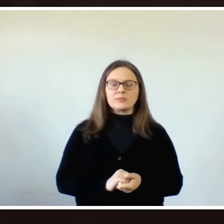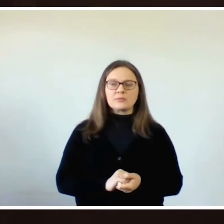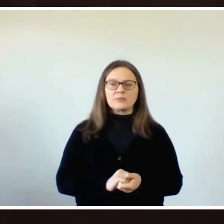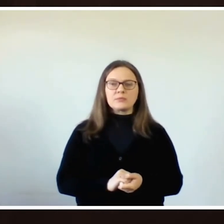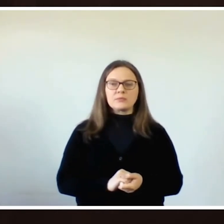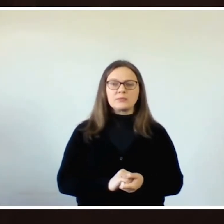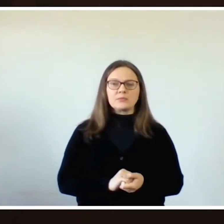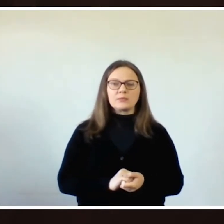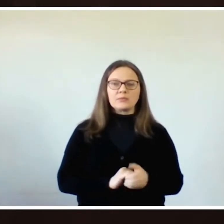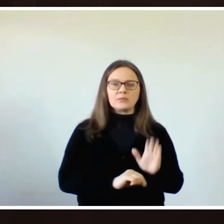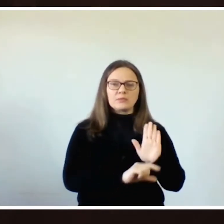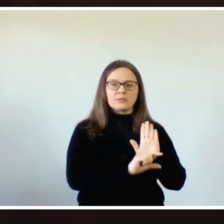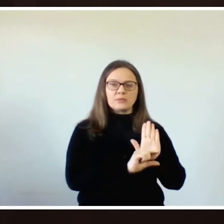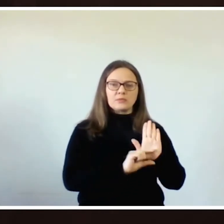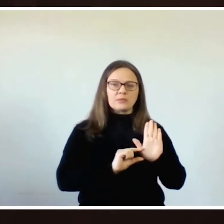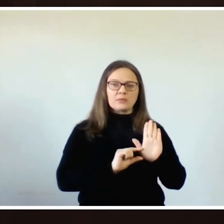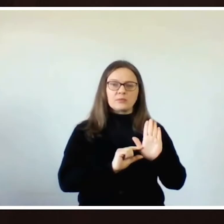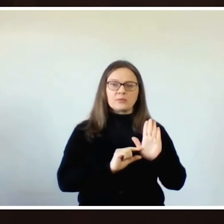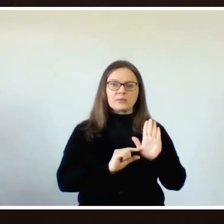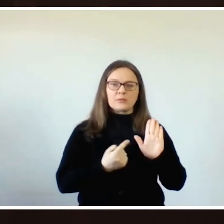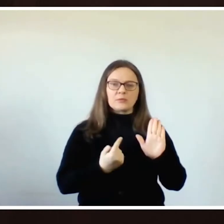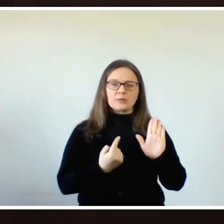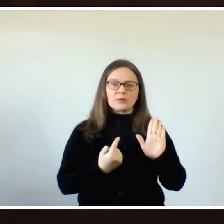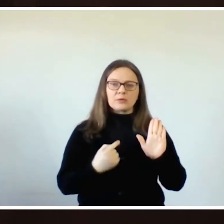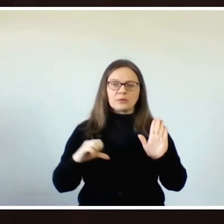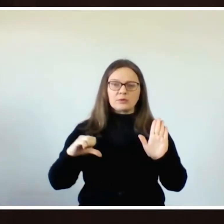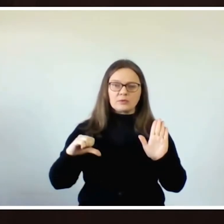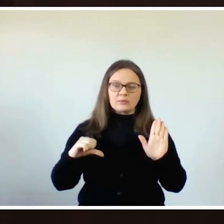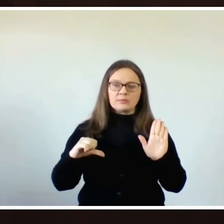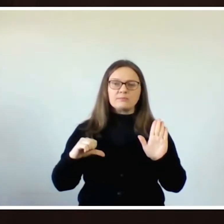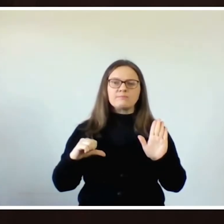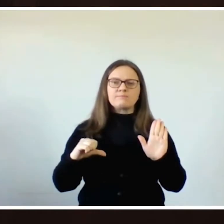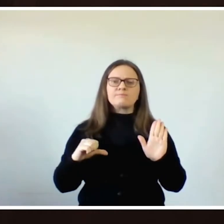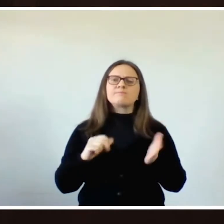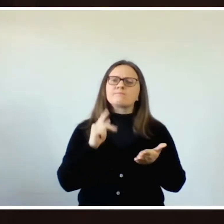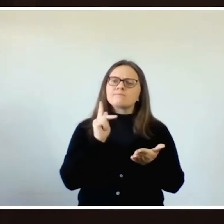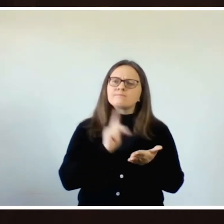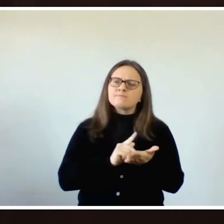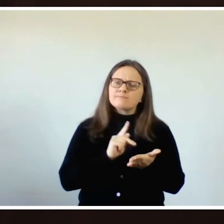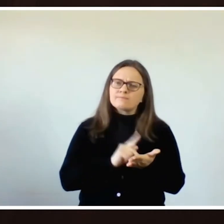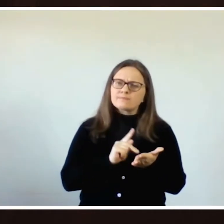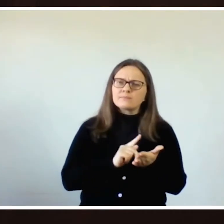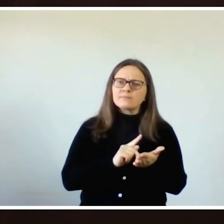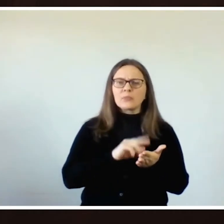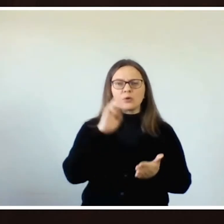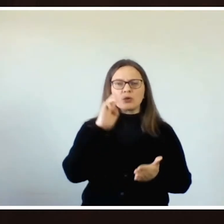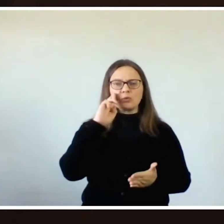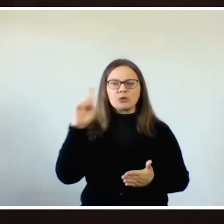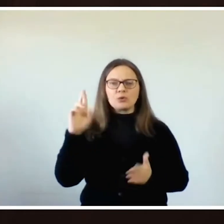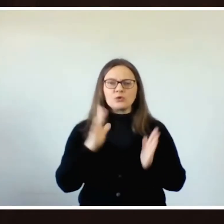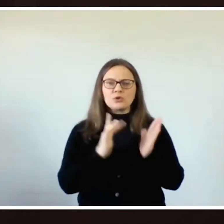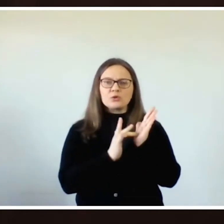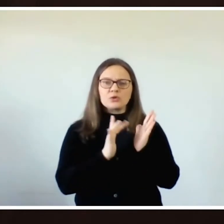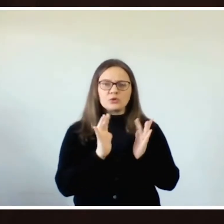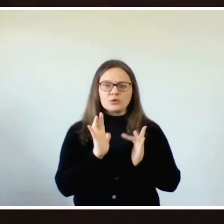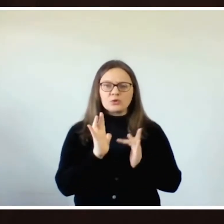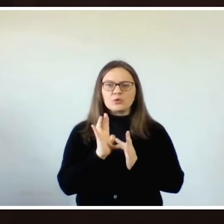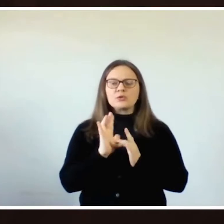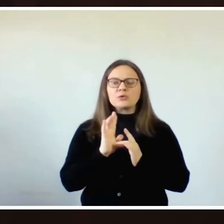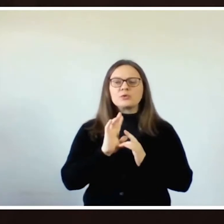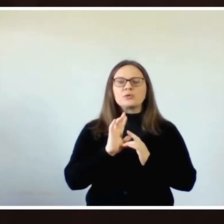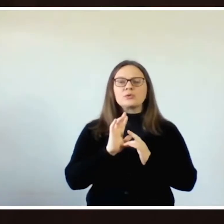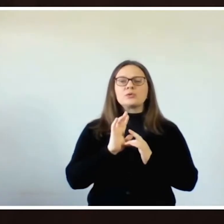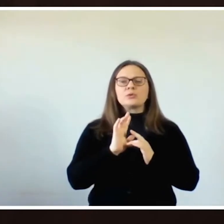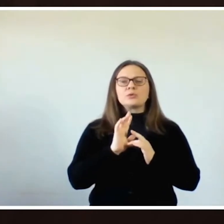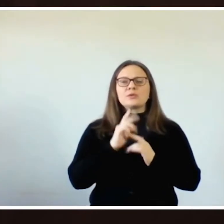versículo 19, de fato o Senhor Jesus, depois de lhes ter falado, foi recebido no